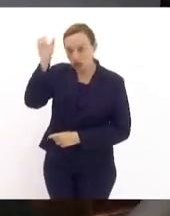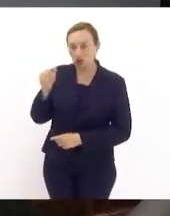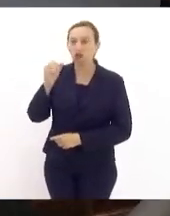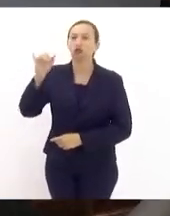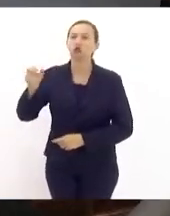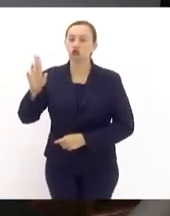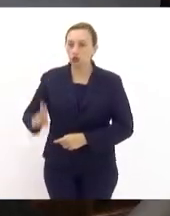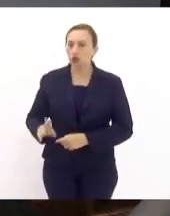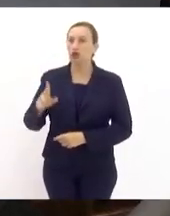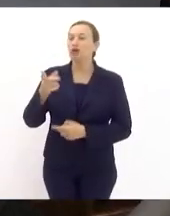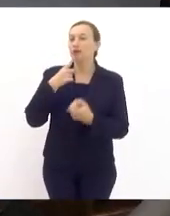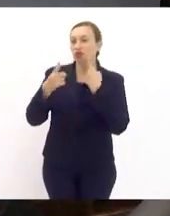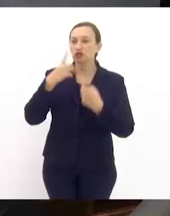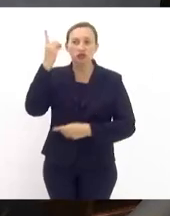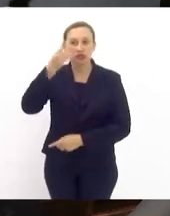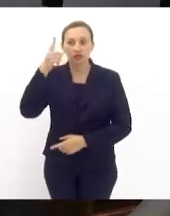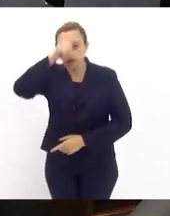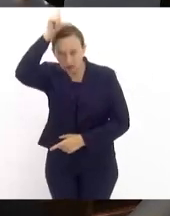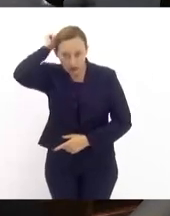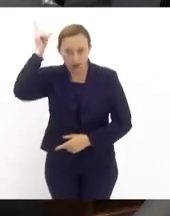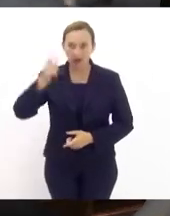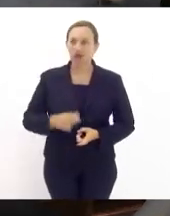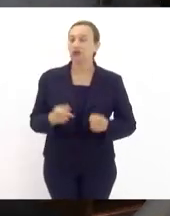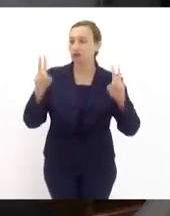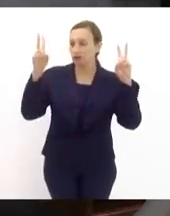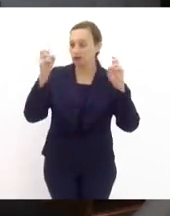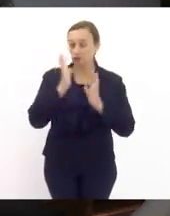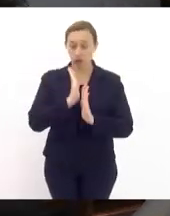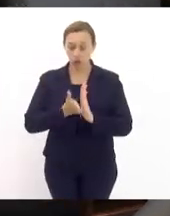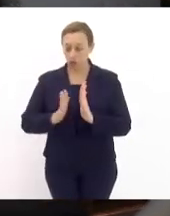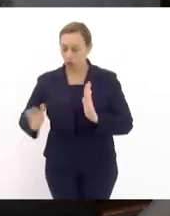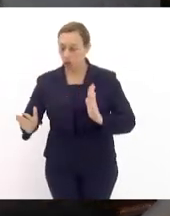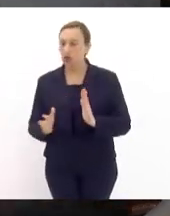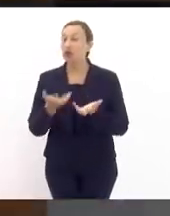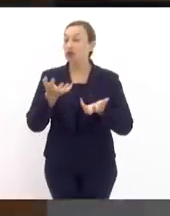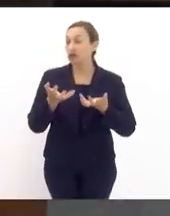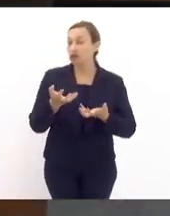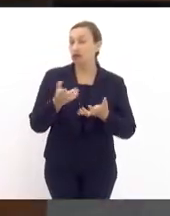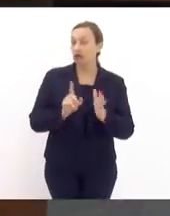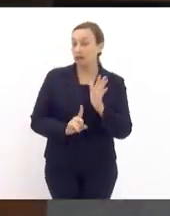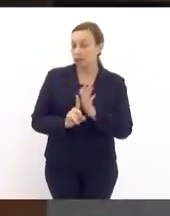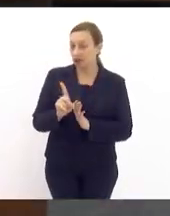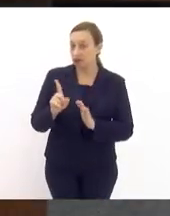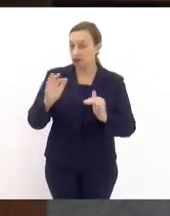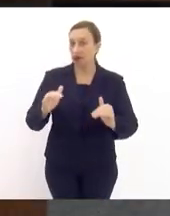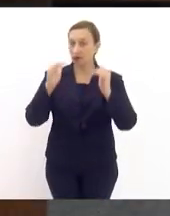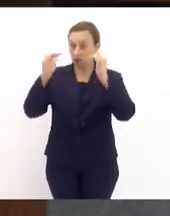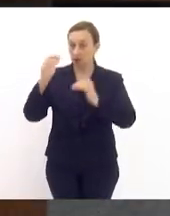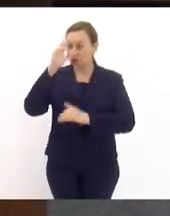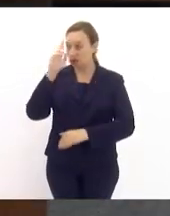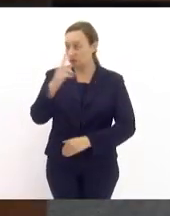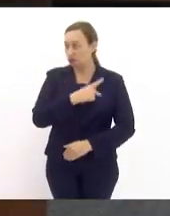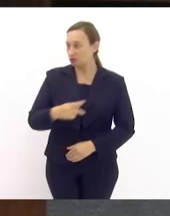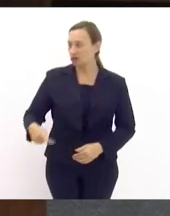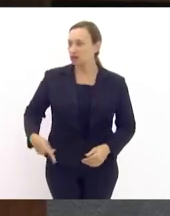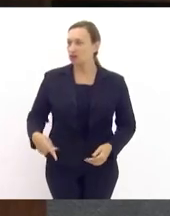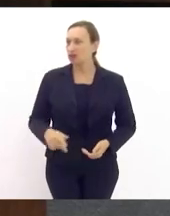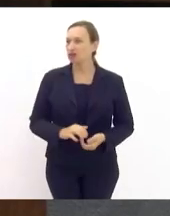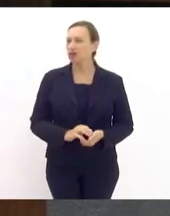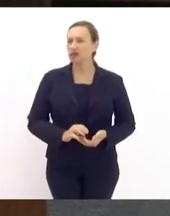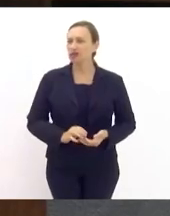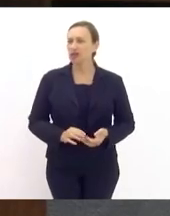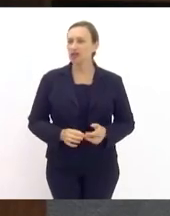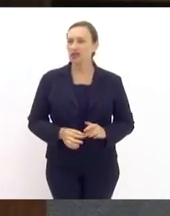deputado Luiz Paulo. Não, senhor presidente, é uma mera questão de ordem. Queria perguntar a Vossa Excelência se esse